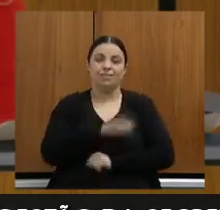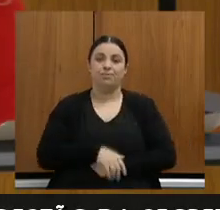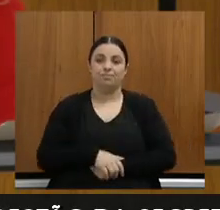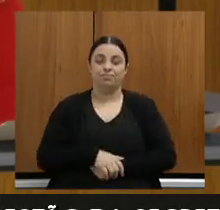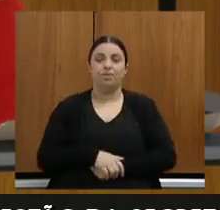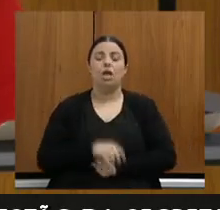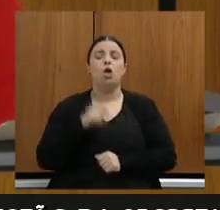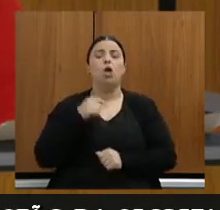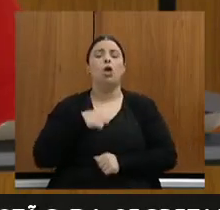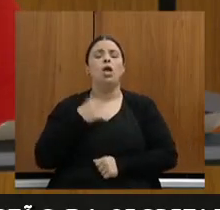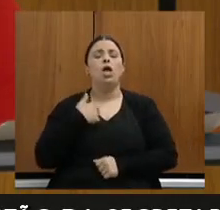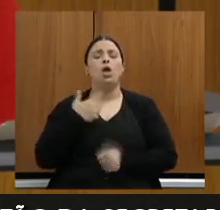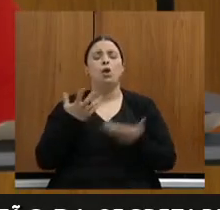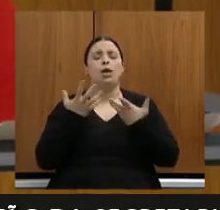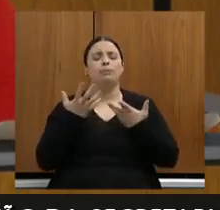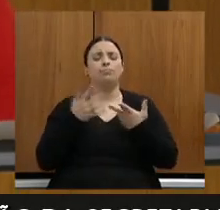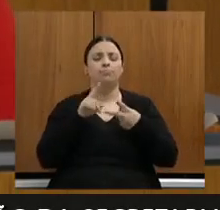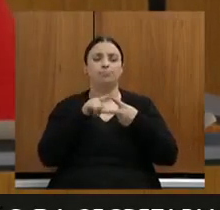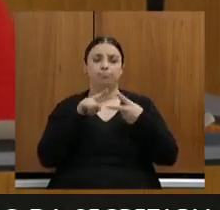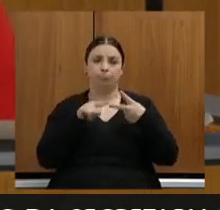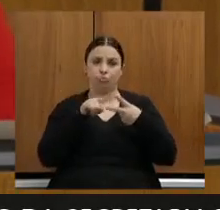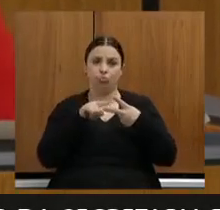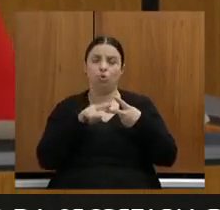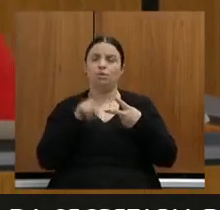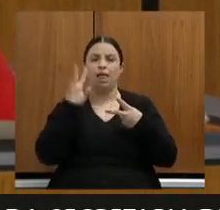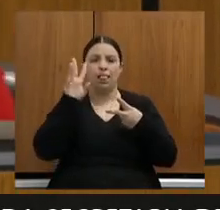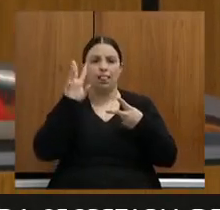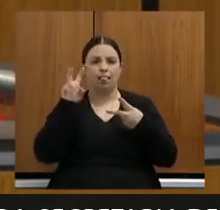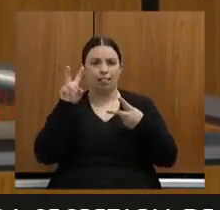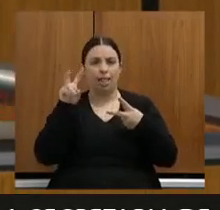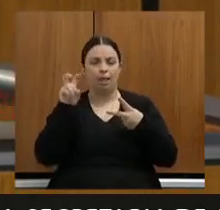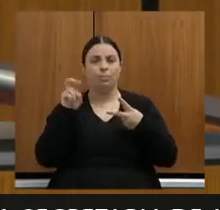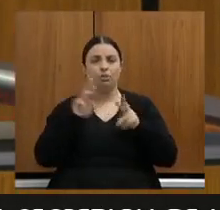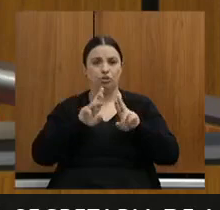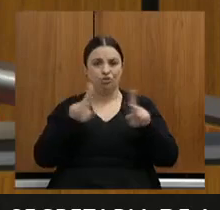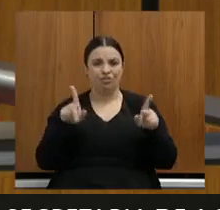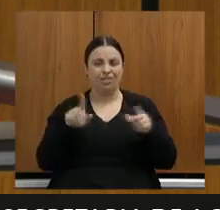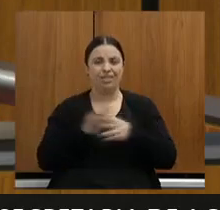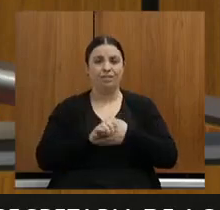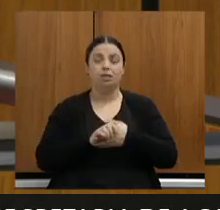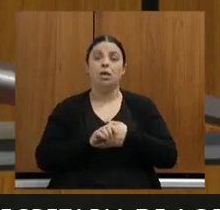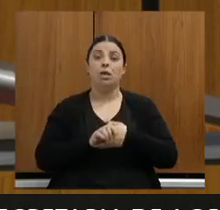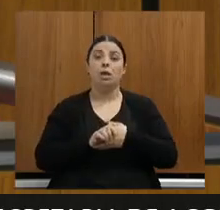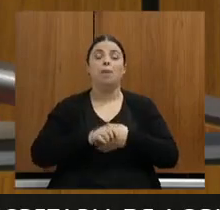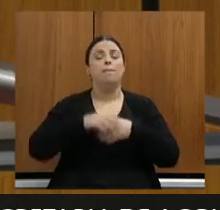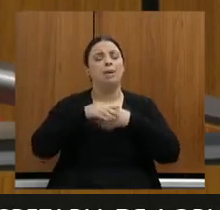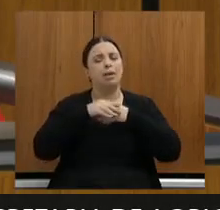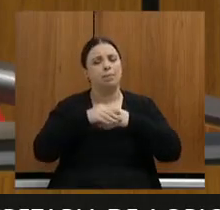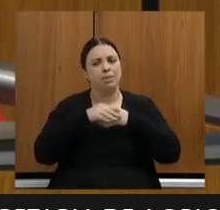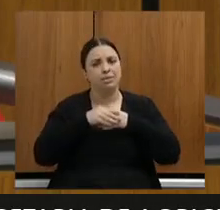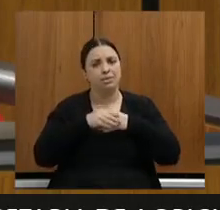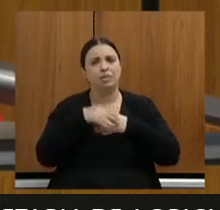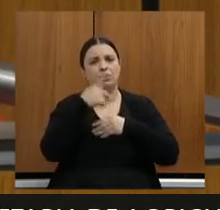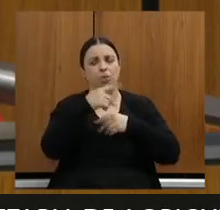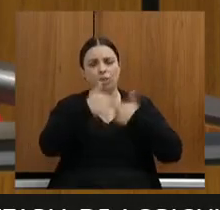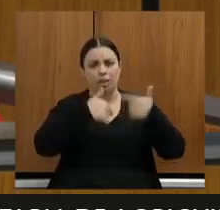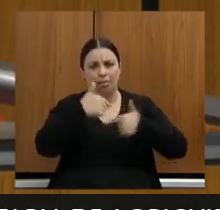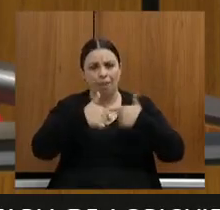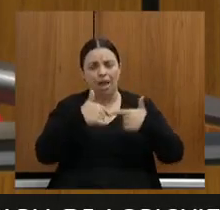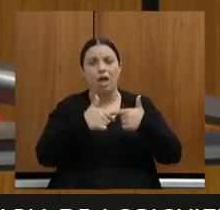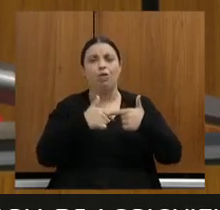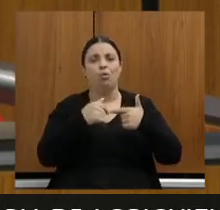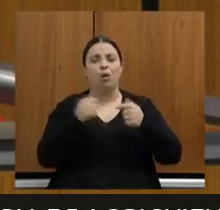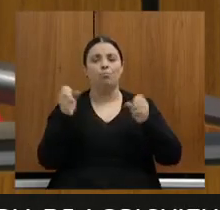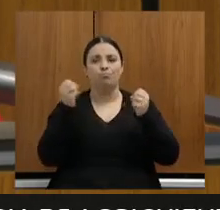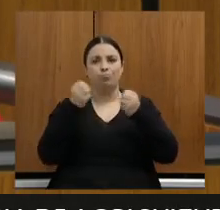distintos parabenizando ao trabalho na secretaria e todo o resultado que foi apresentado aqui para todos